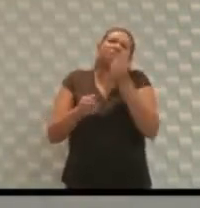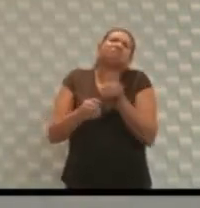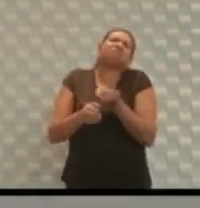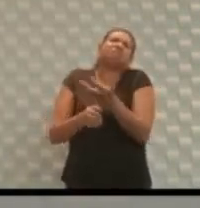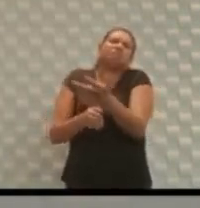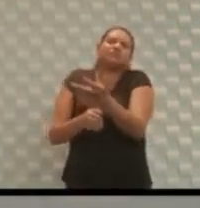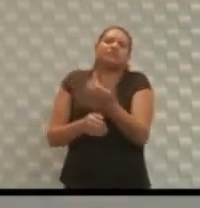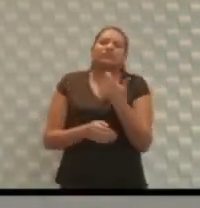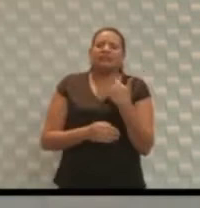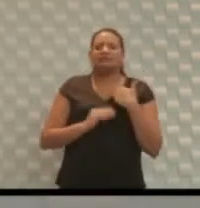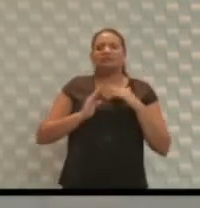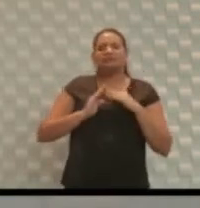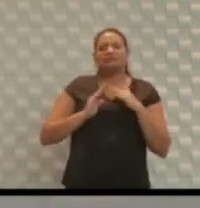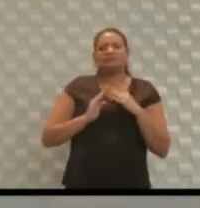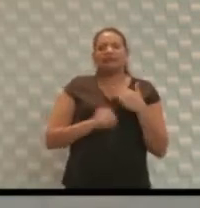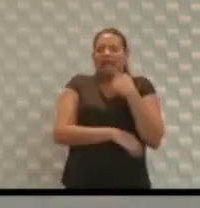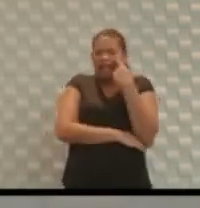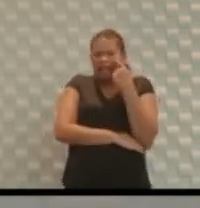do namorado.